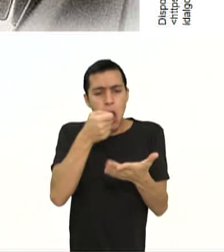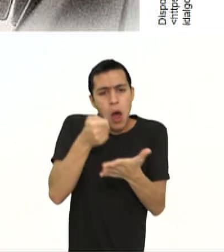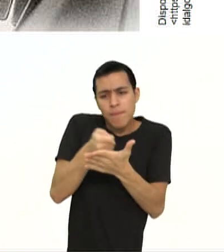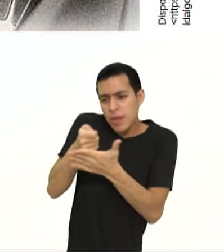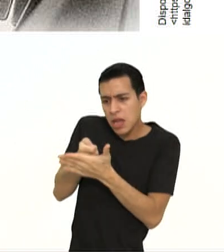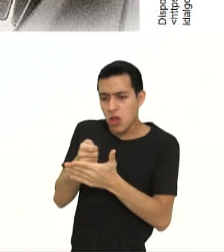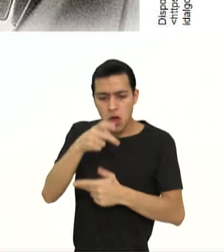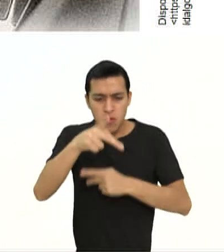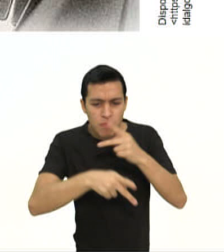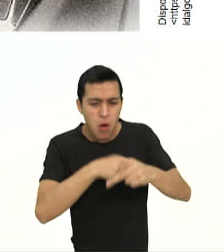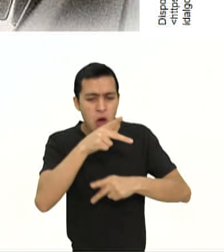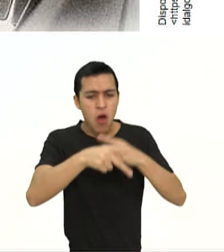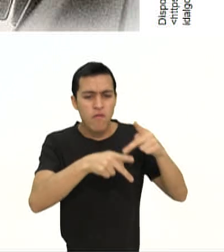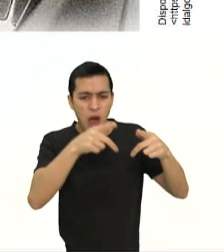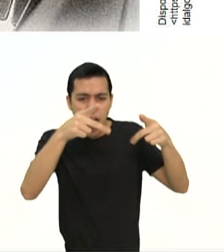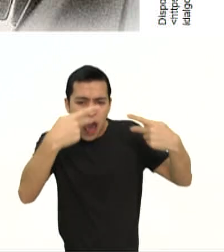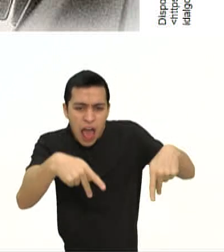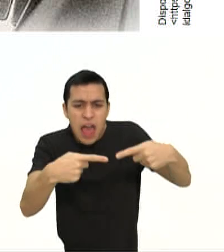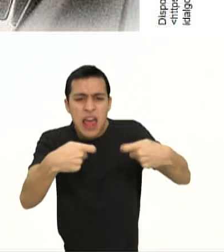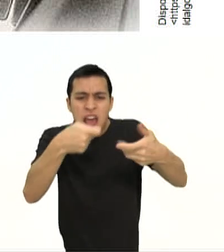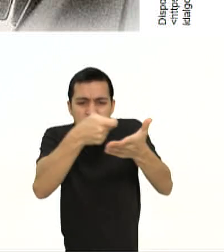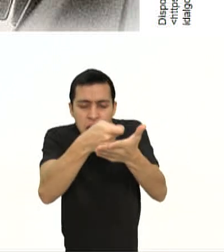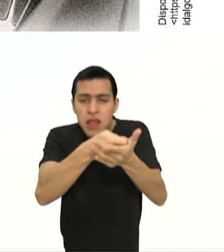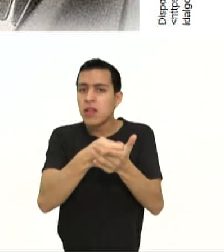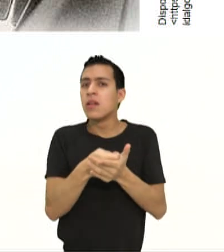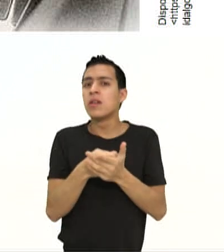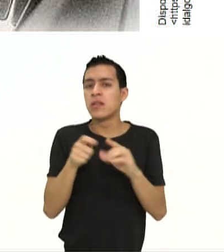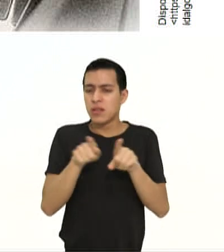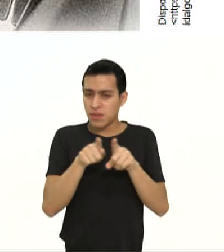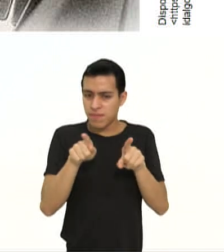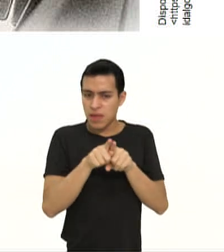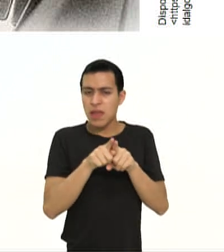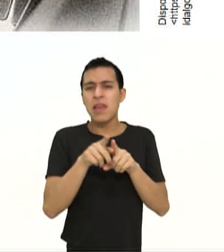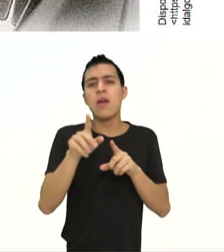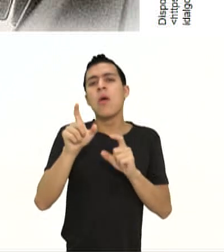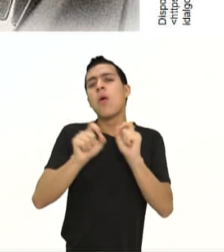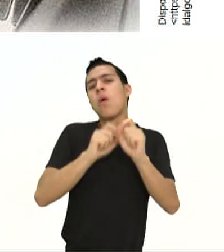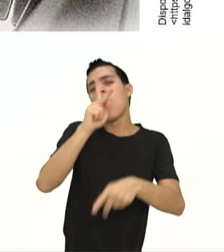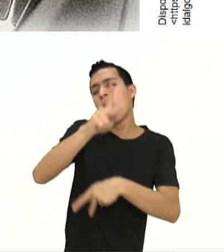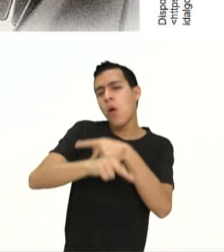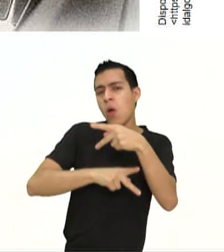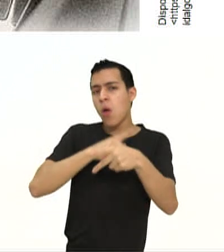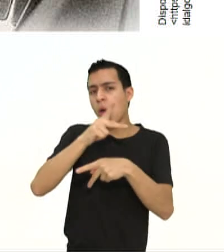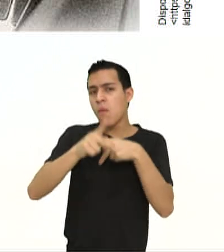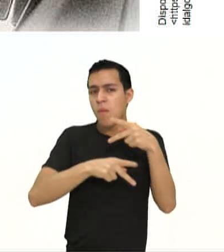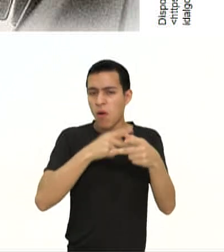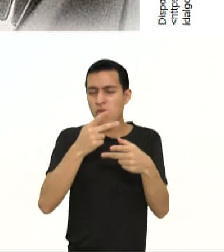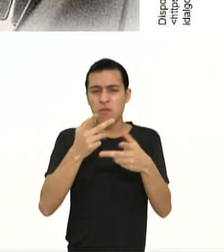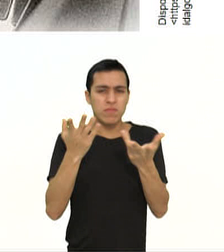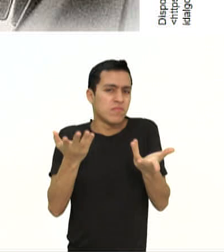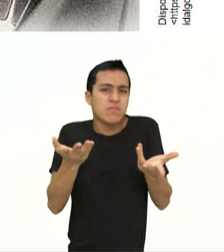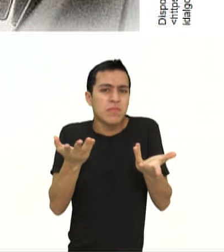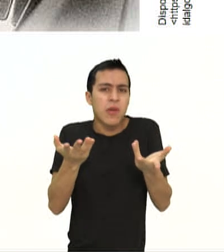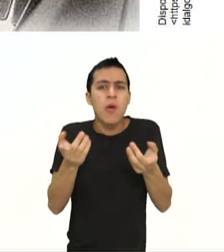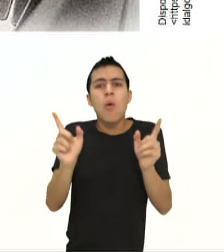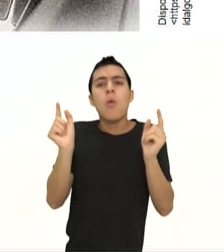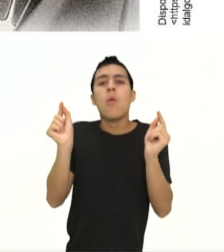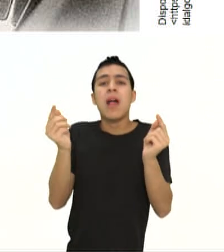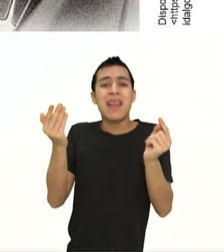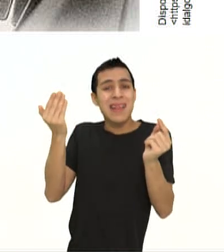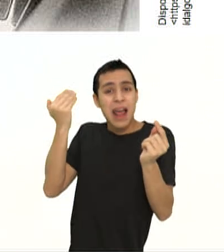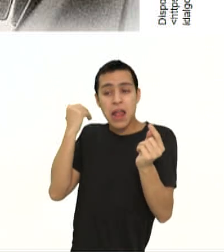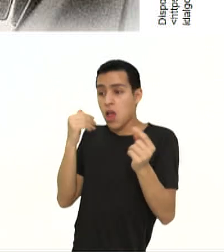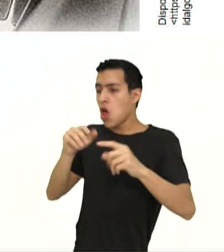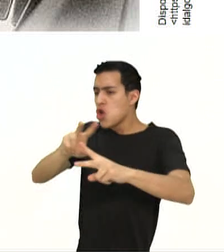dos povos originários, supressão de tributos, né? A população, se recordar das aulas passadas, a população sofria